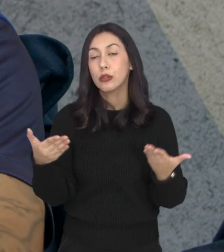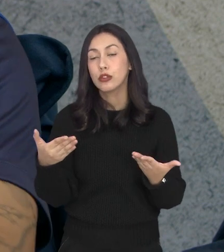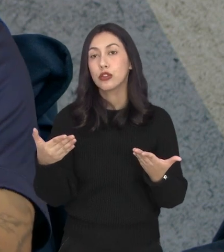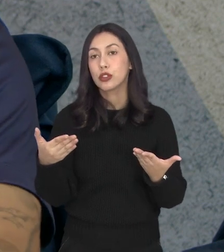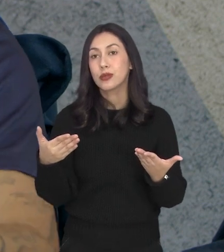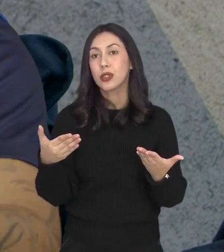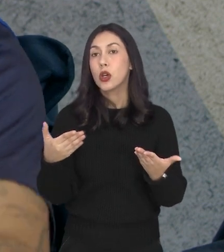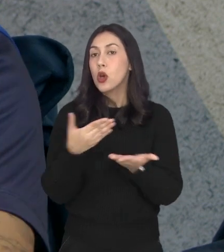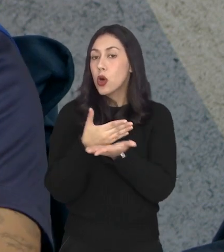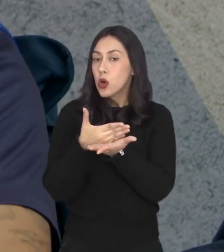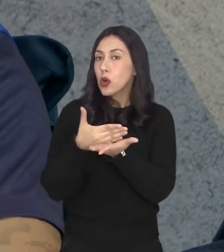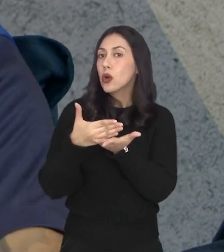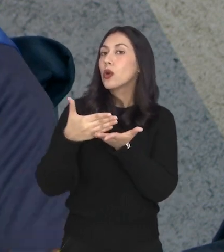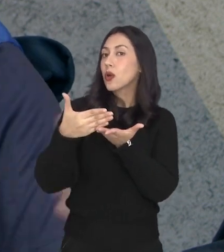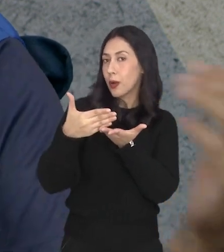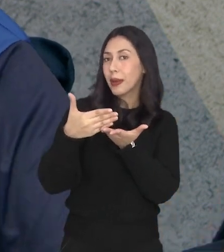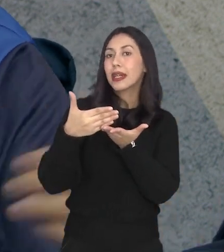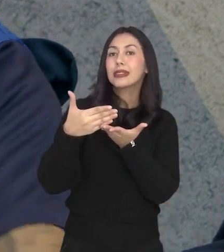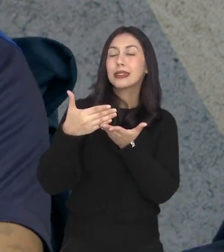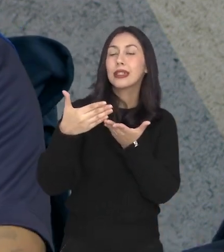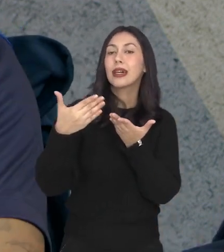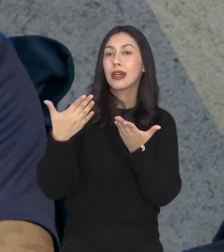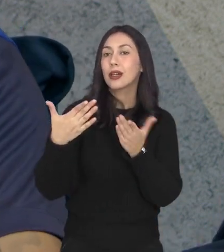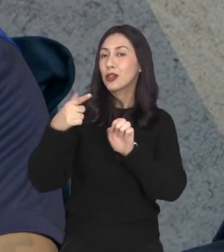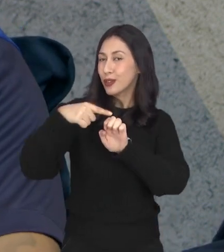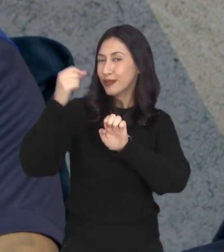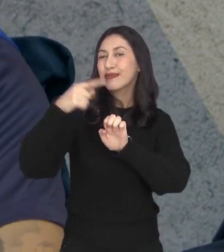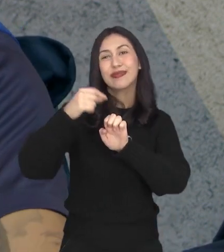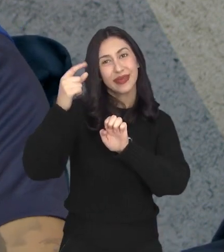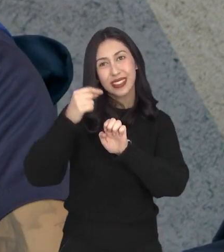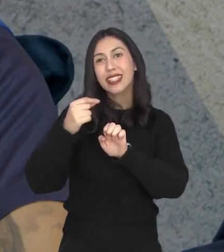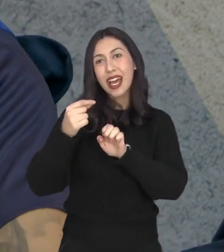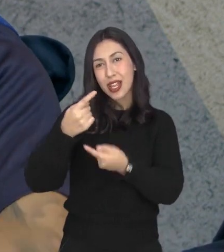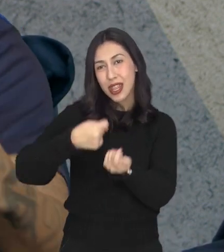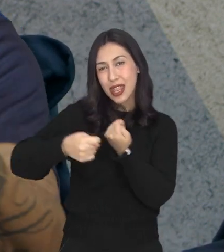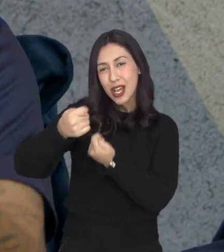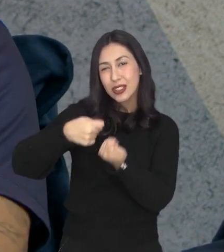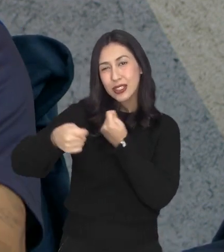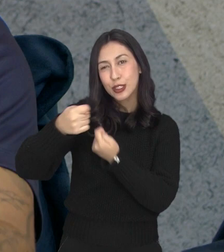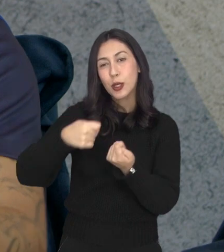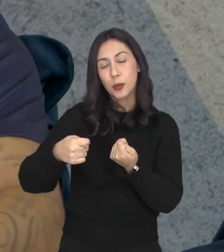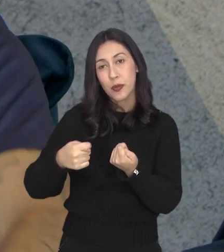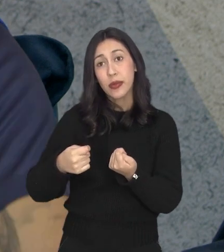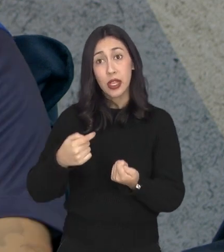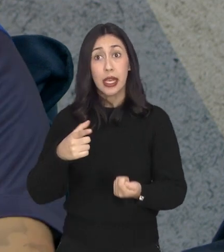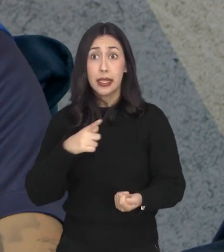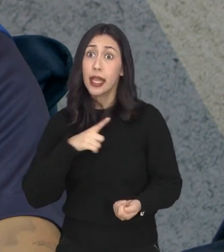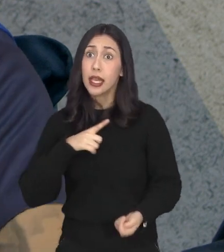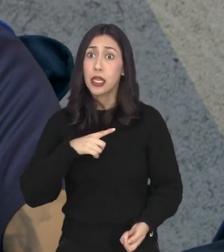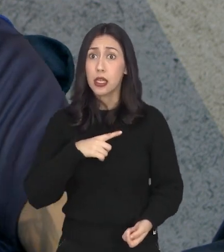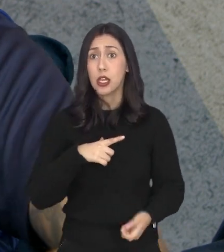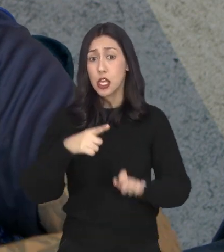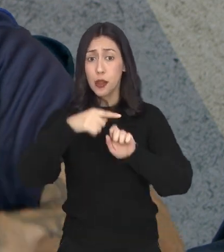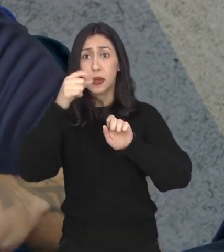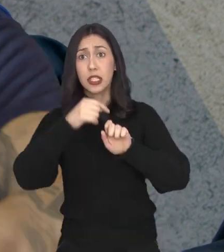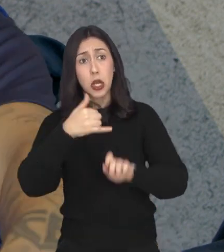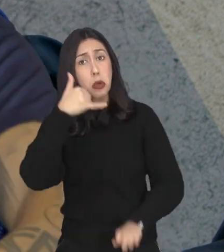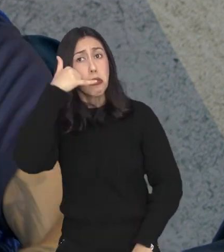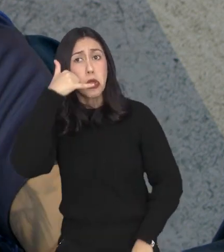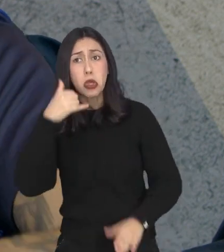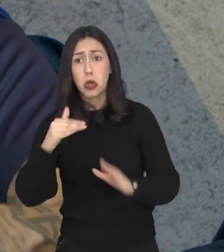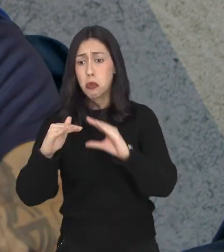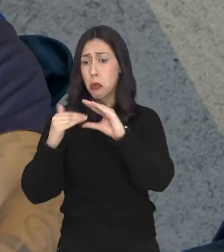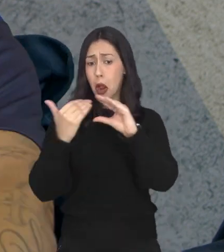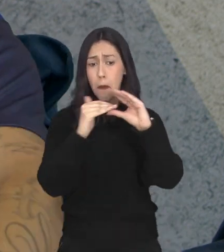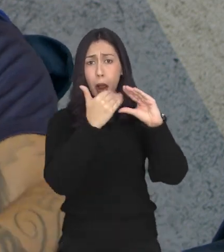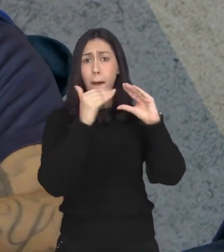dia, basicamente tudo passa pela parte do empresário, né? Eu, no meu caso mesmo, recebo bastante ligação de empresário indicando um